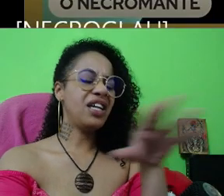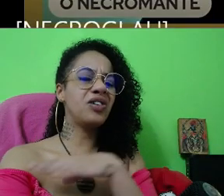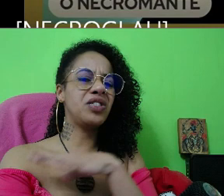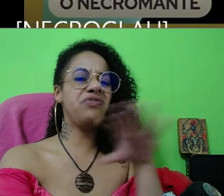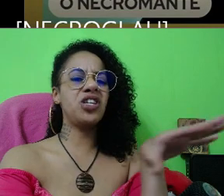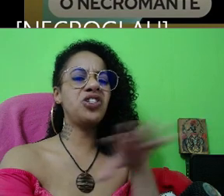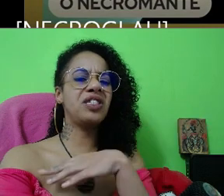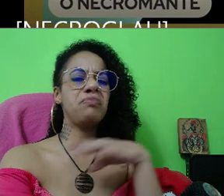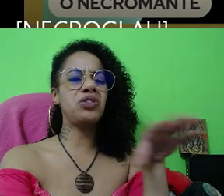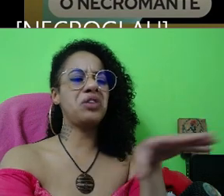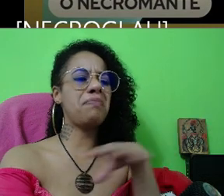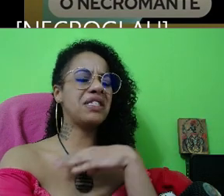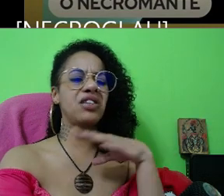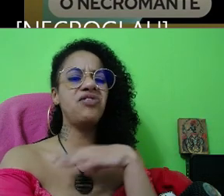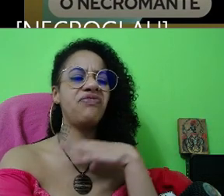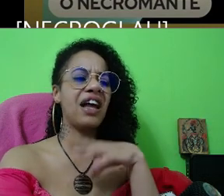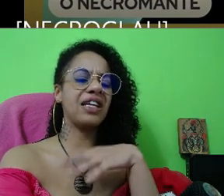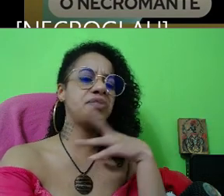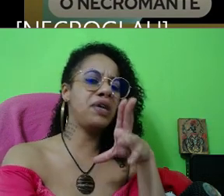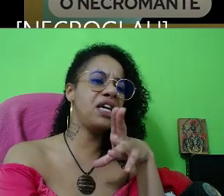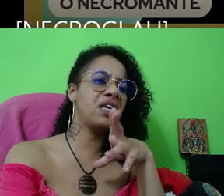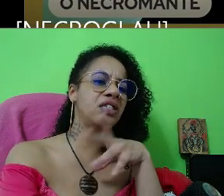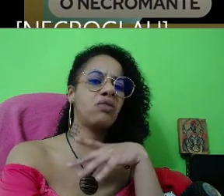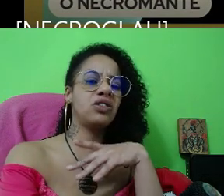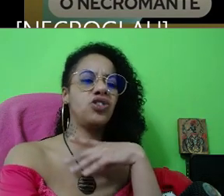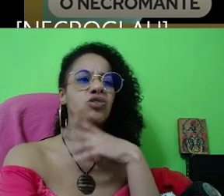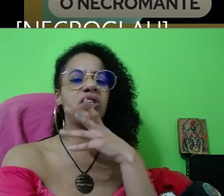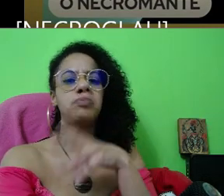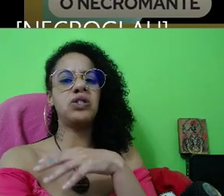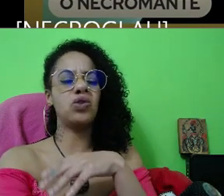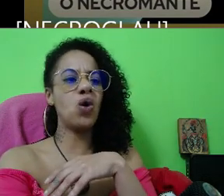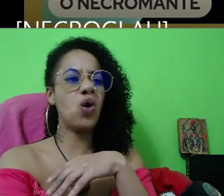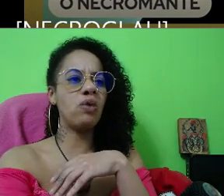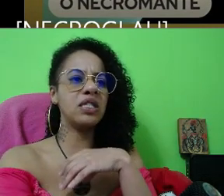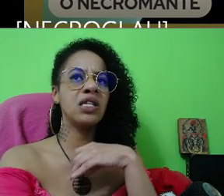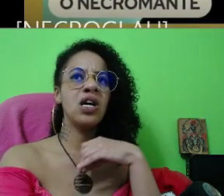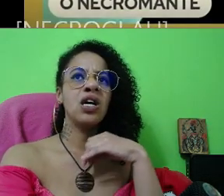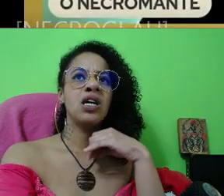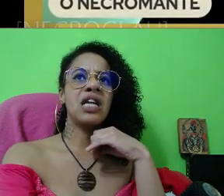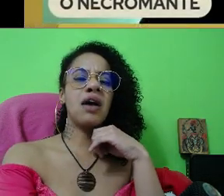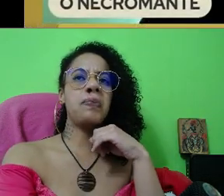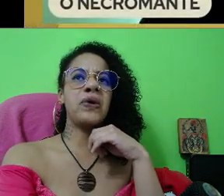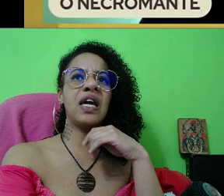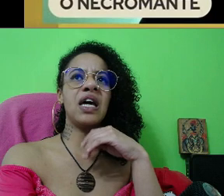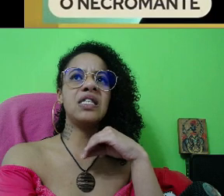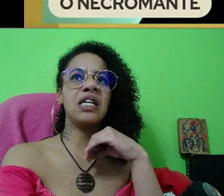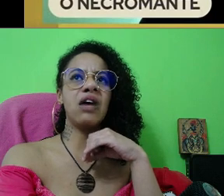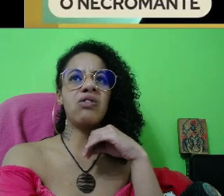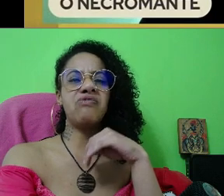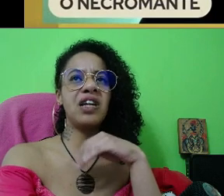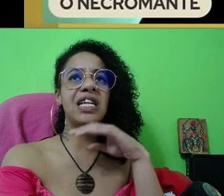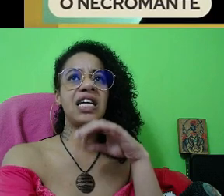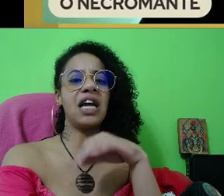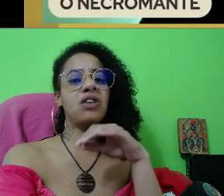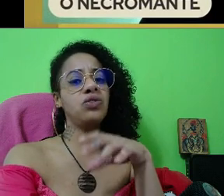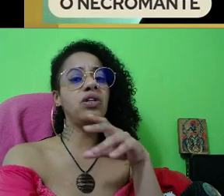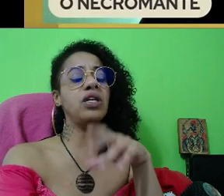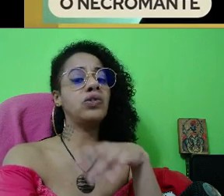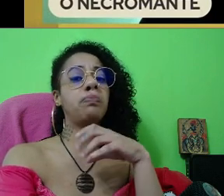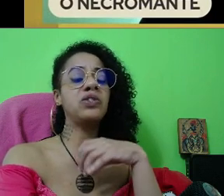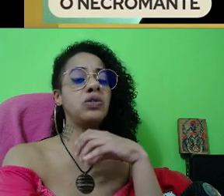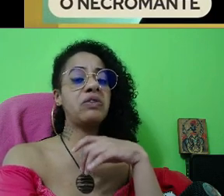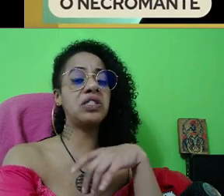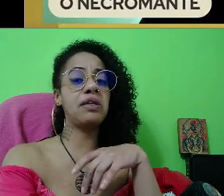Inclusive eu acho que você mistura bastante fala as minhas quase de outras pessoas né porque assim é o que eu falei ninguém